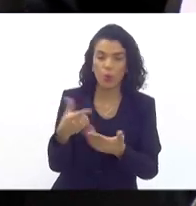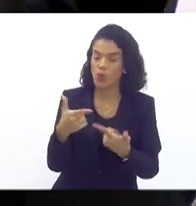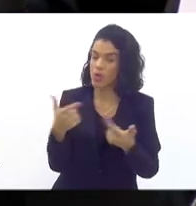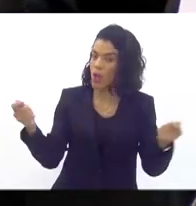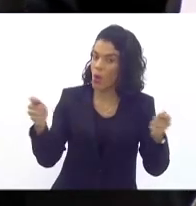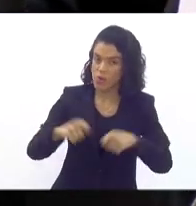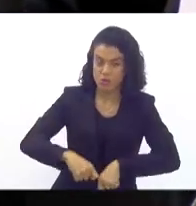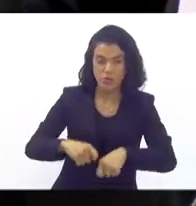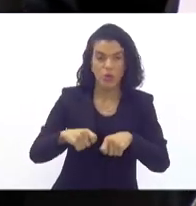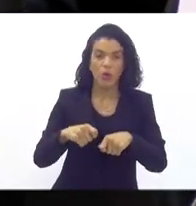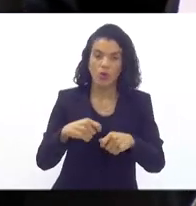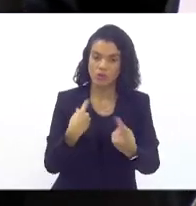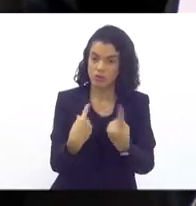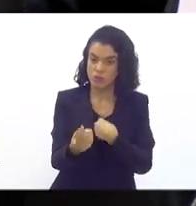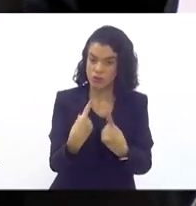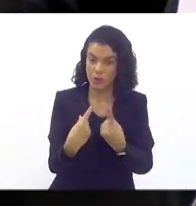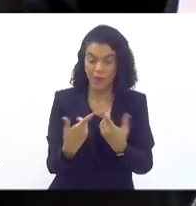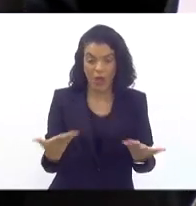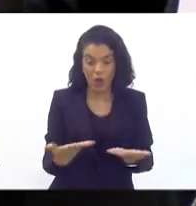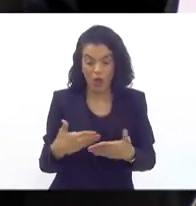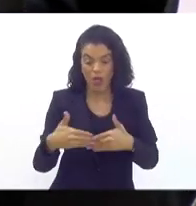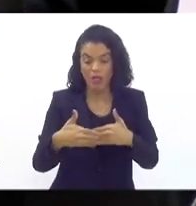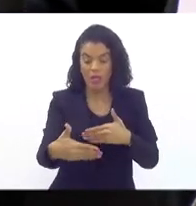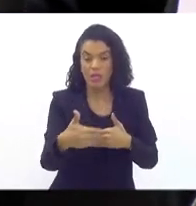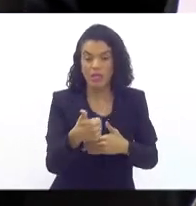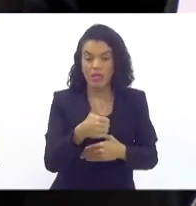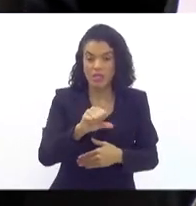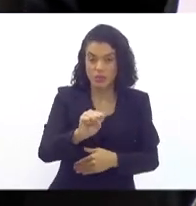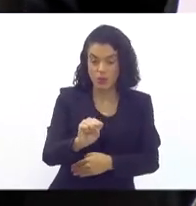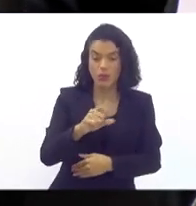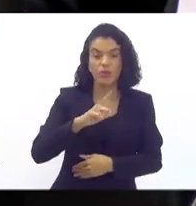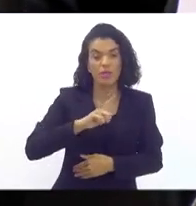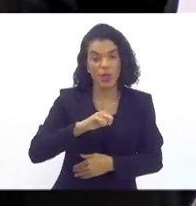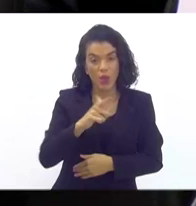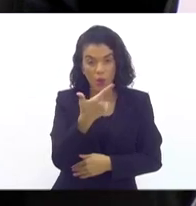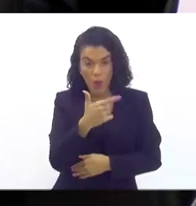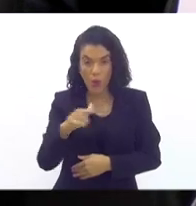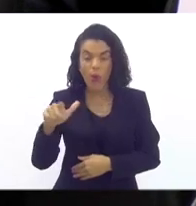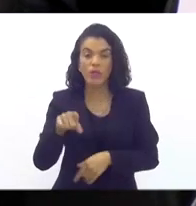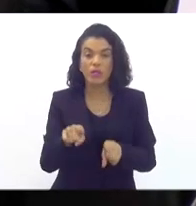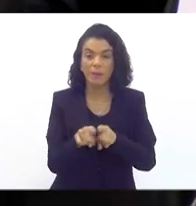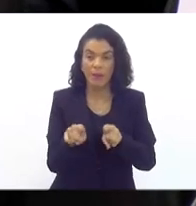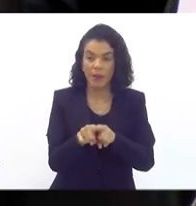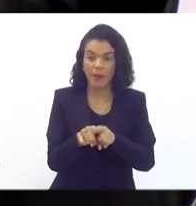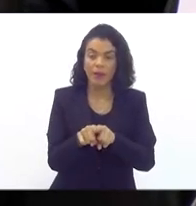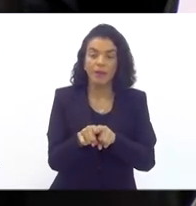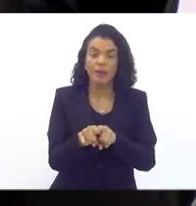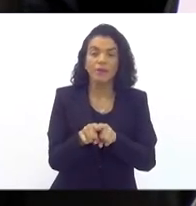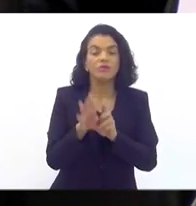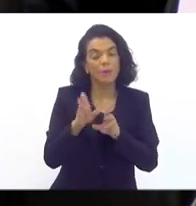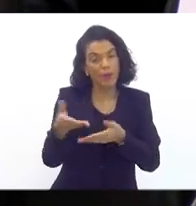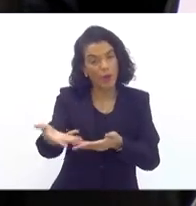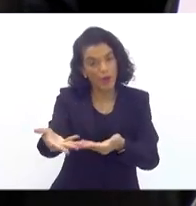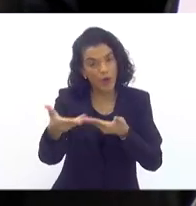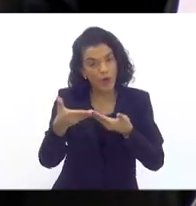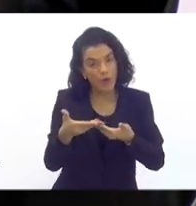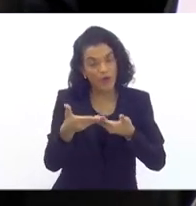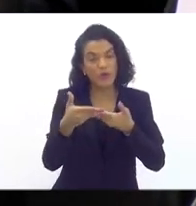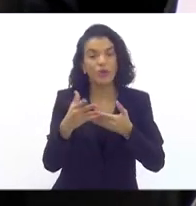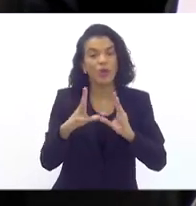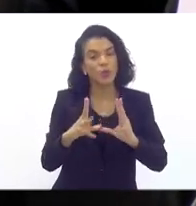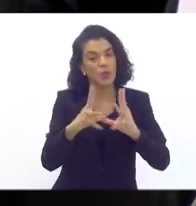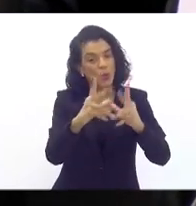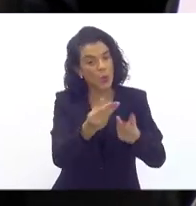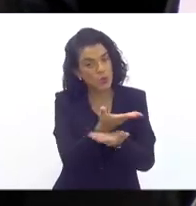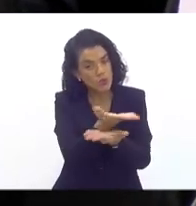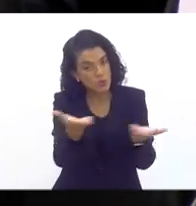condições de uso dia 18 agora tem uma outra operação da comissão de transporte e já faço o convite a todos os senhores